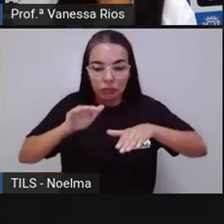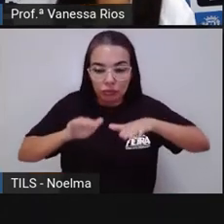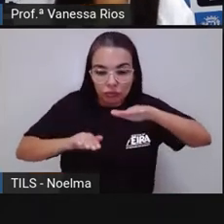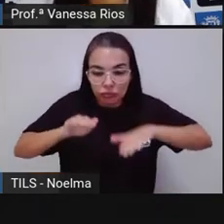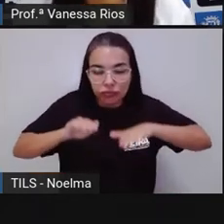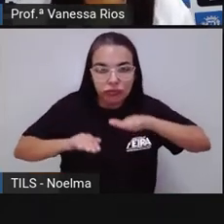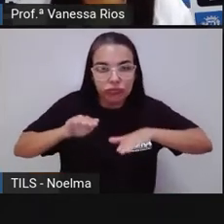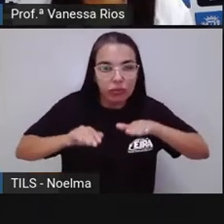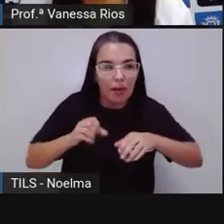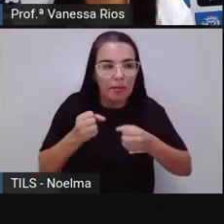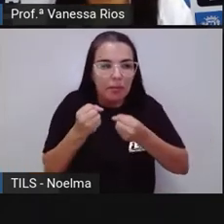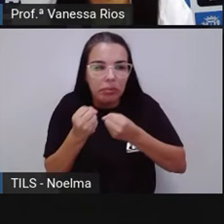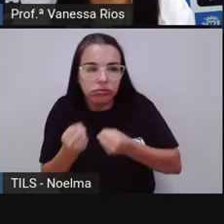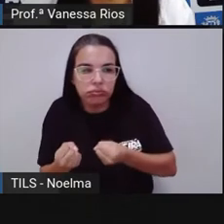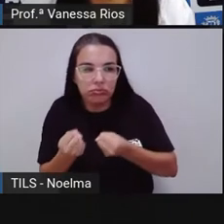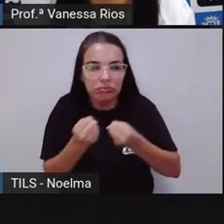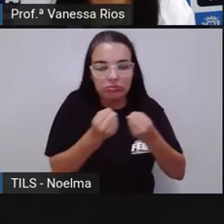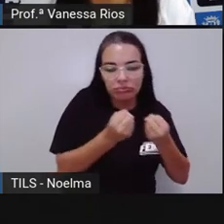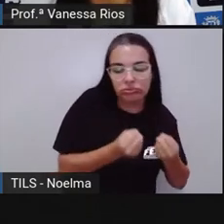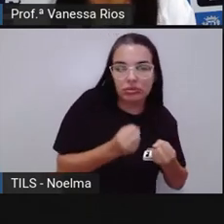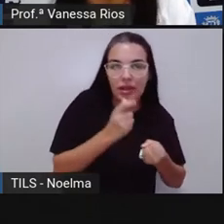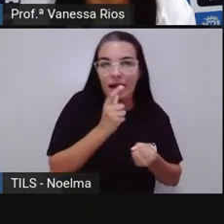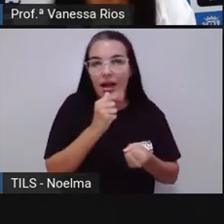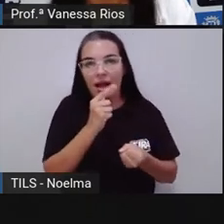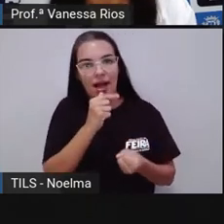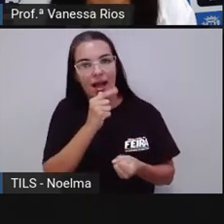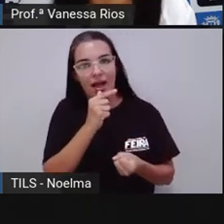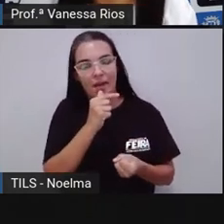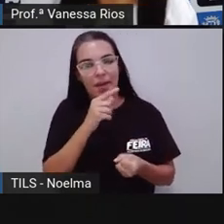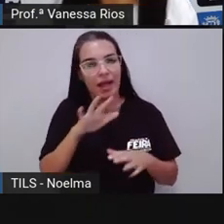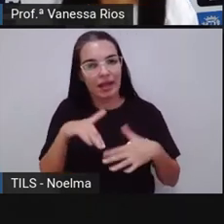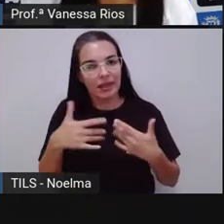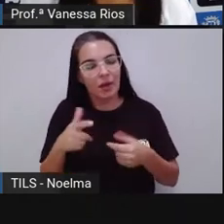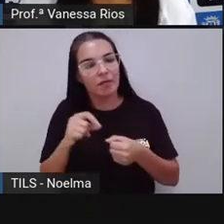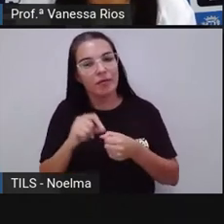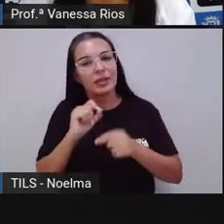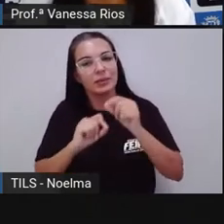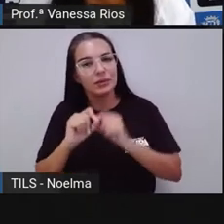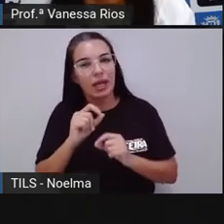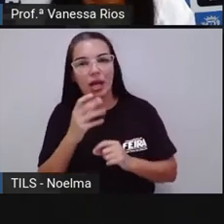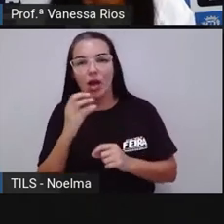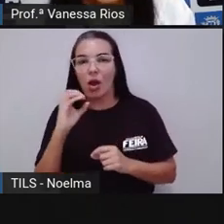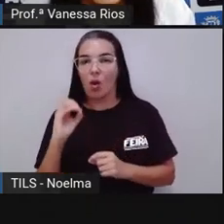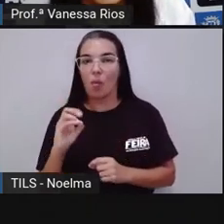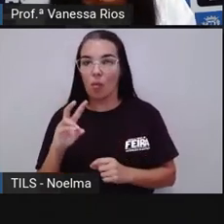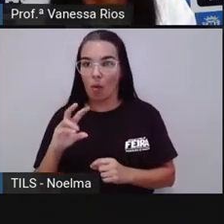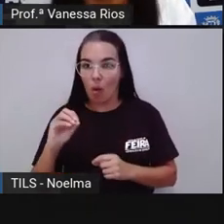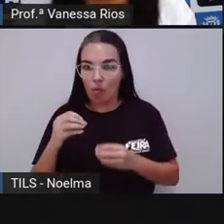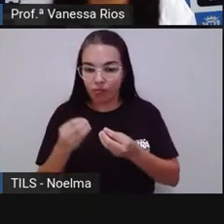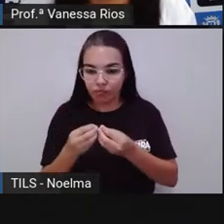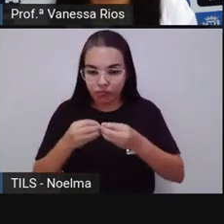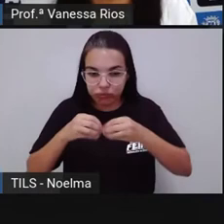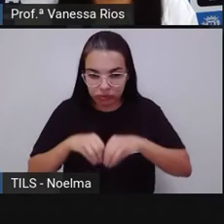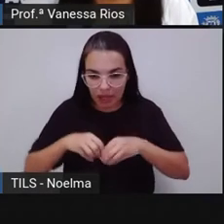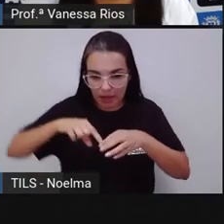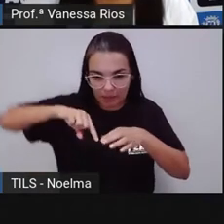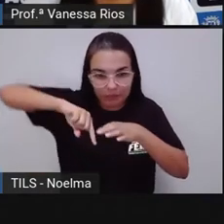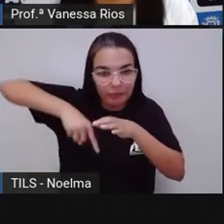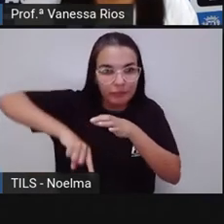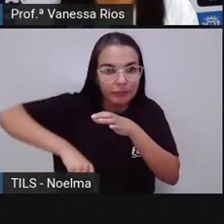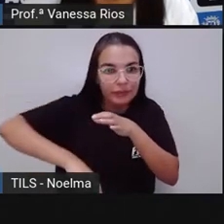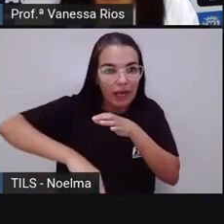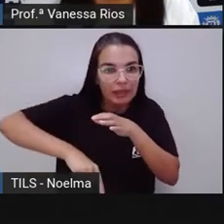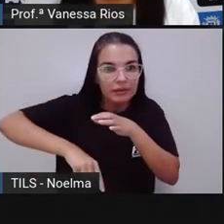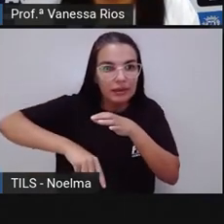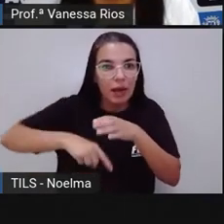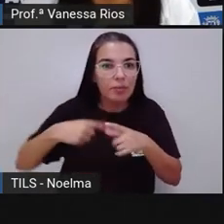aí essa mudança na propriedade de densidade da água faz com que o ovo, que antes afundava, então possui aí uma